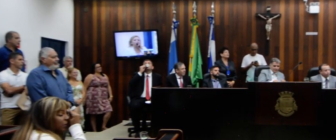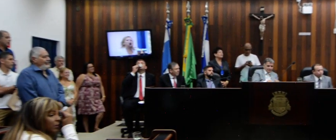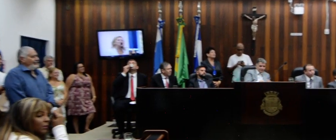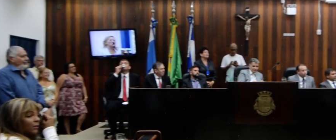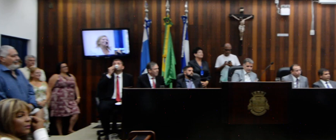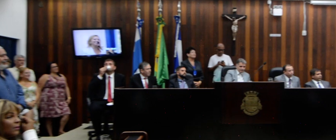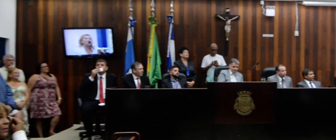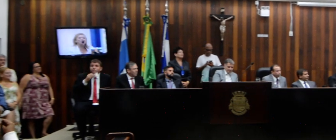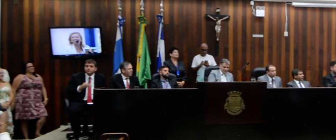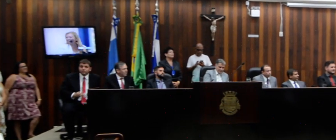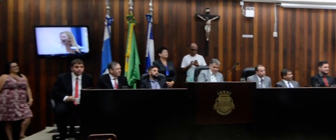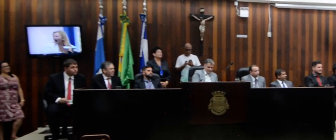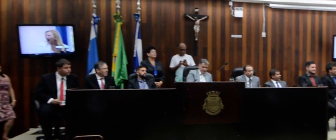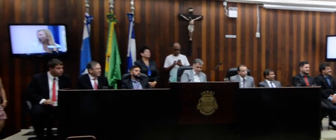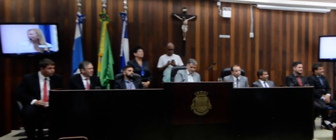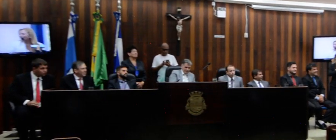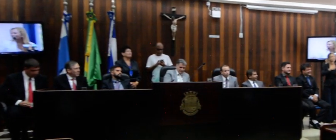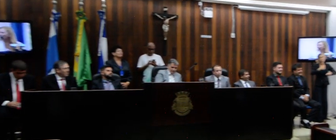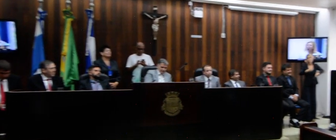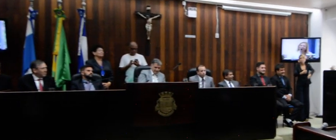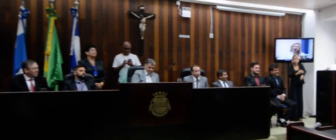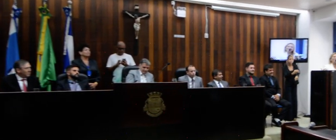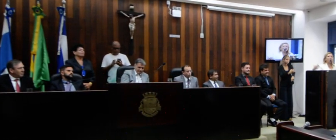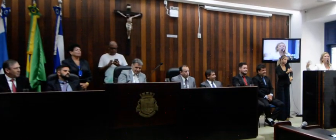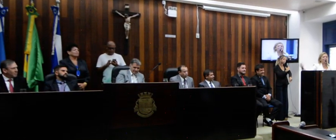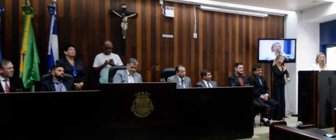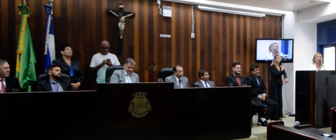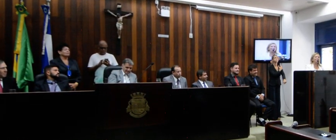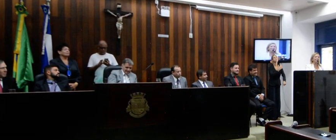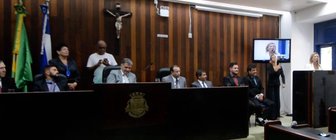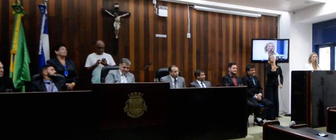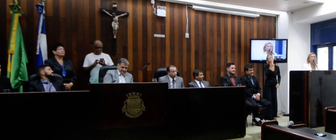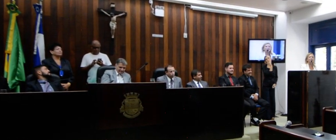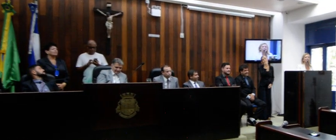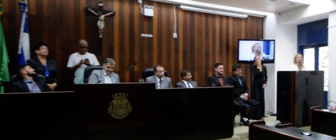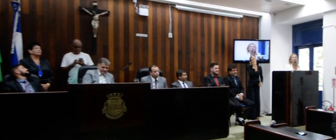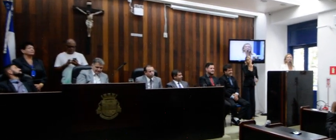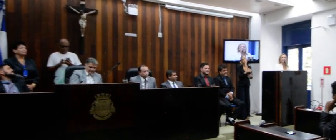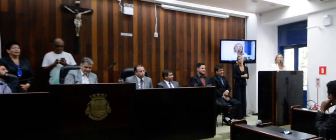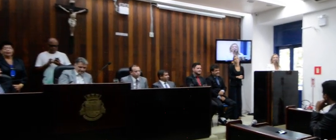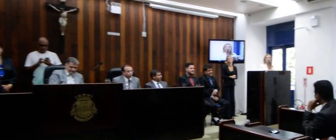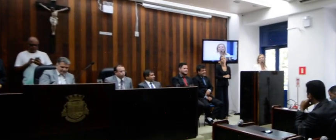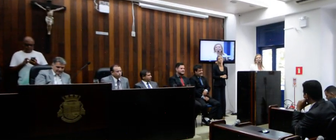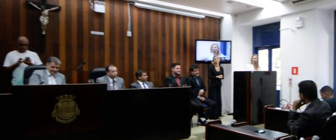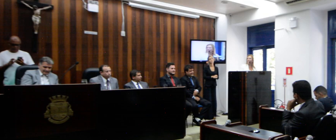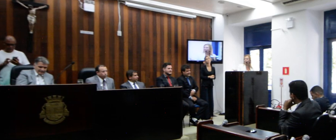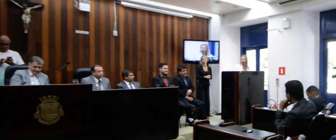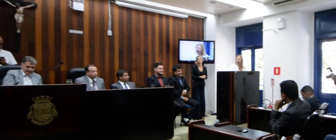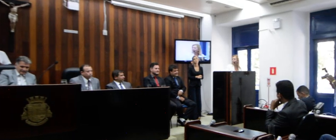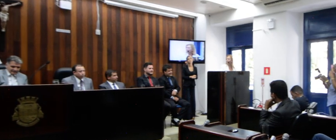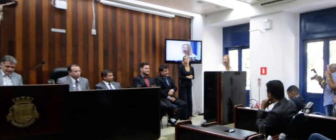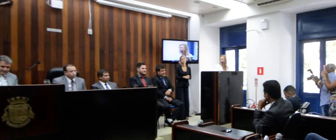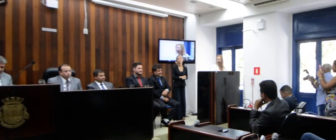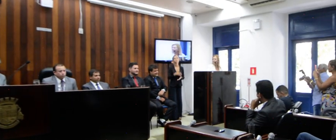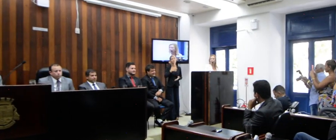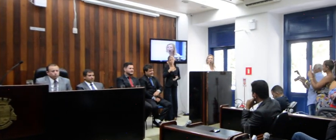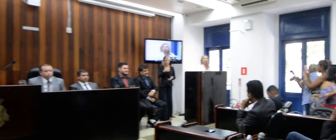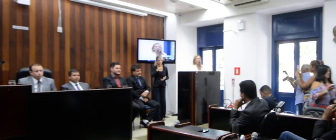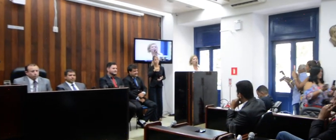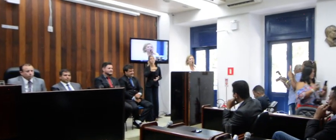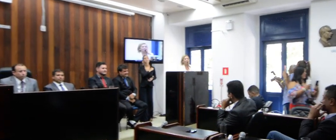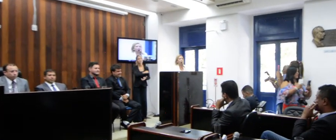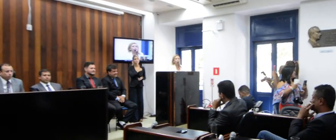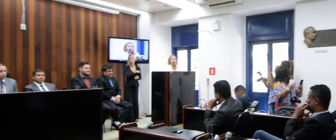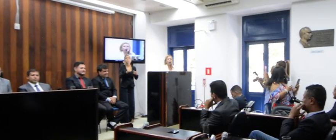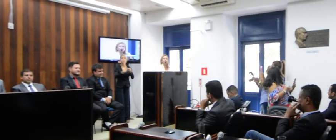sou uma pessoa muito sensível. Aí saber que hoje eu não vou estar ao lado dele na mesa, assim, dá se acabar de saudade. Mas